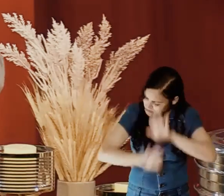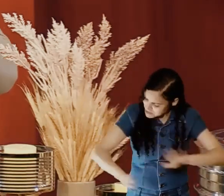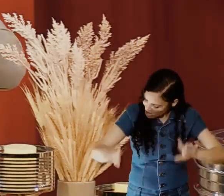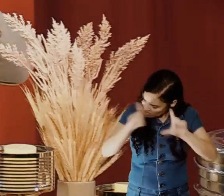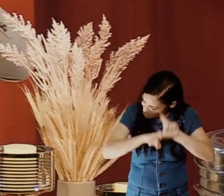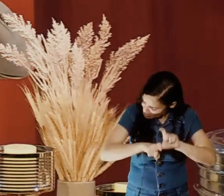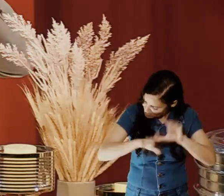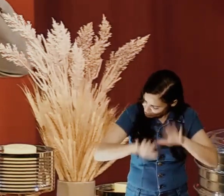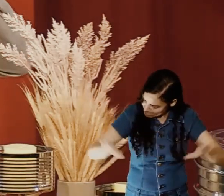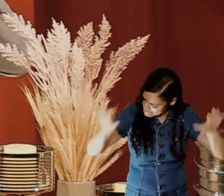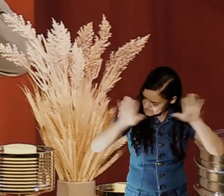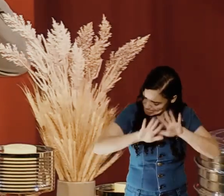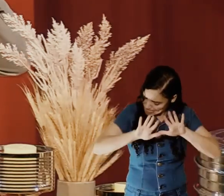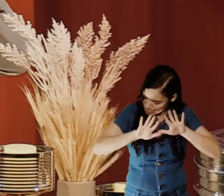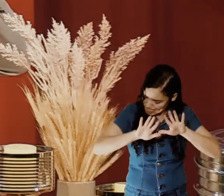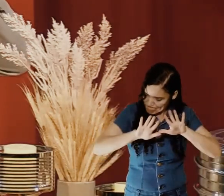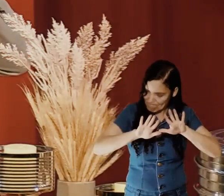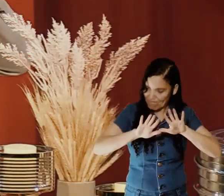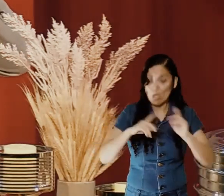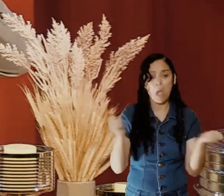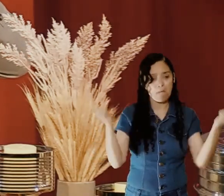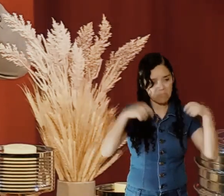Mas podemos festejar,